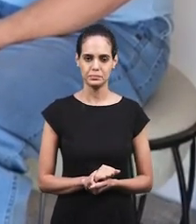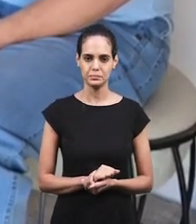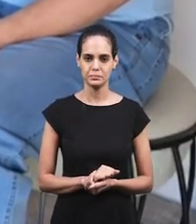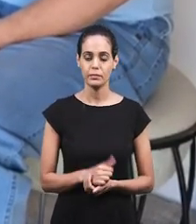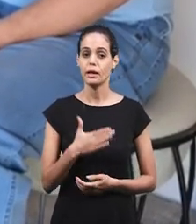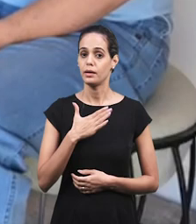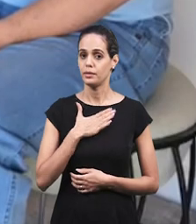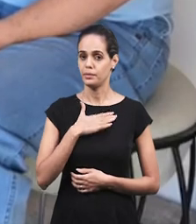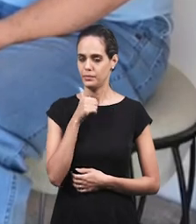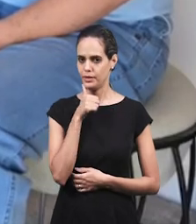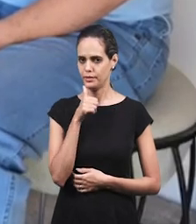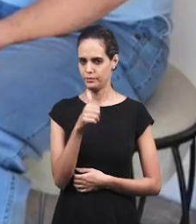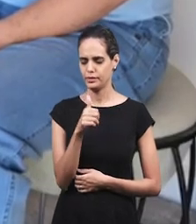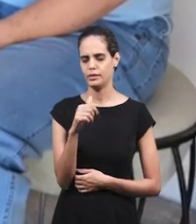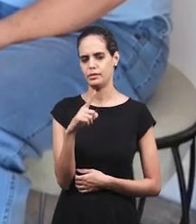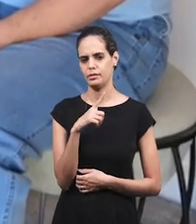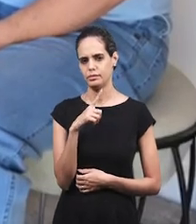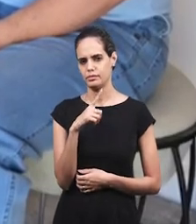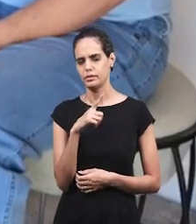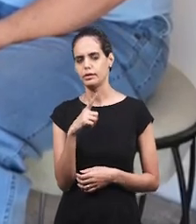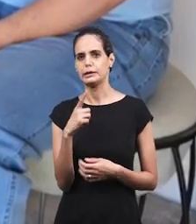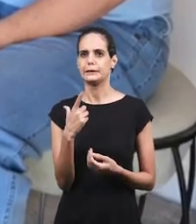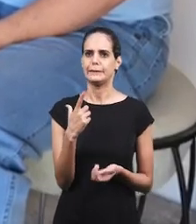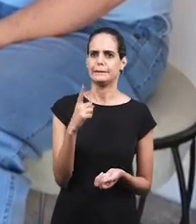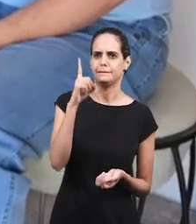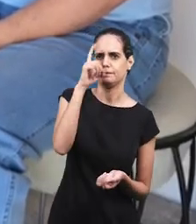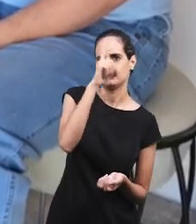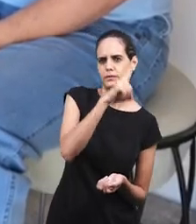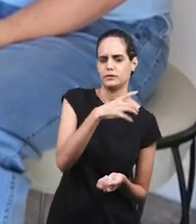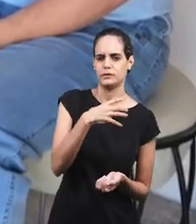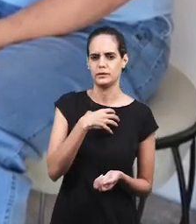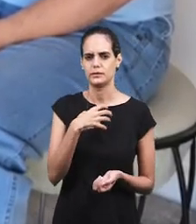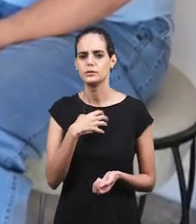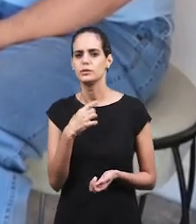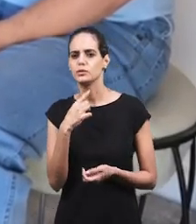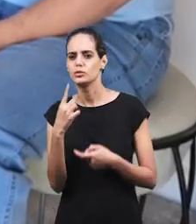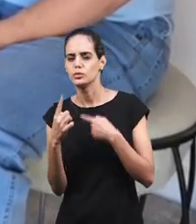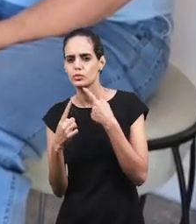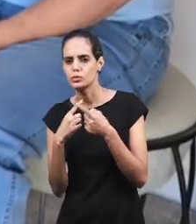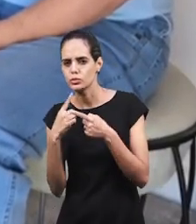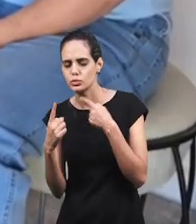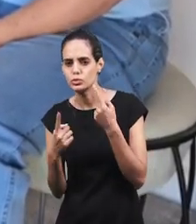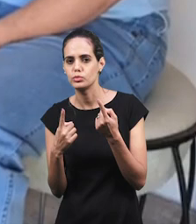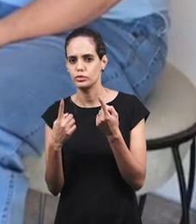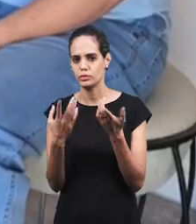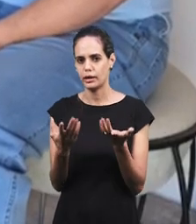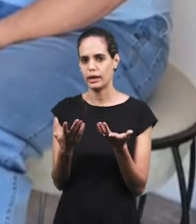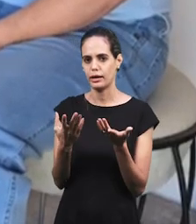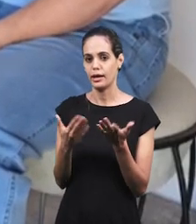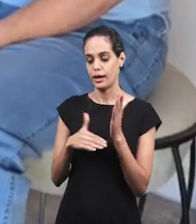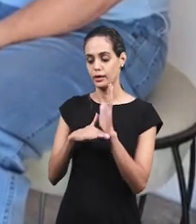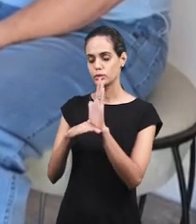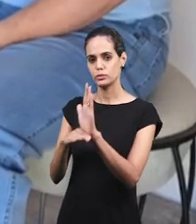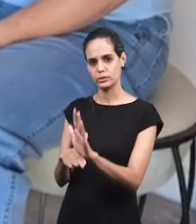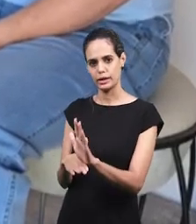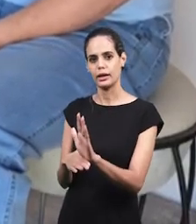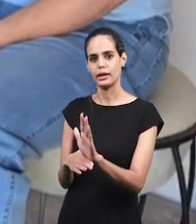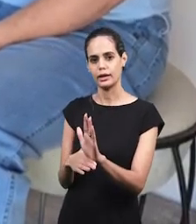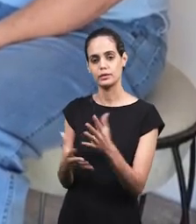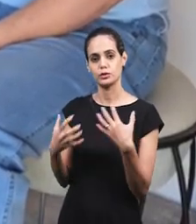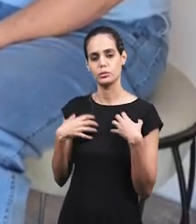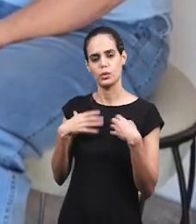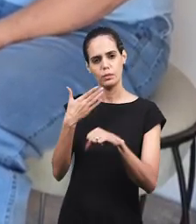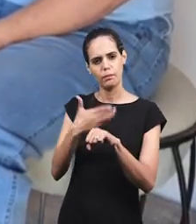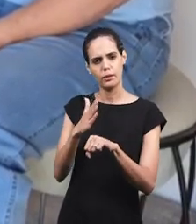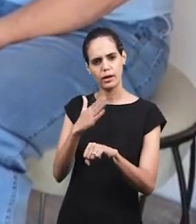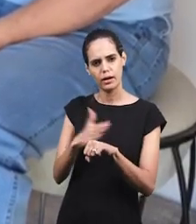Sempre que a Adassa tem uma dificuldade, uma dúvida, nós tentamos aplicar de modo prático na vida cotidiana, com